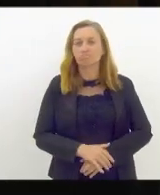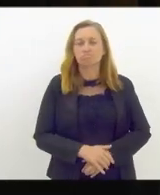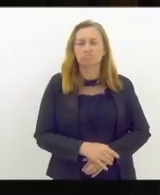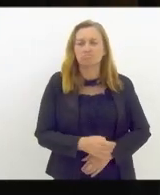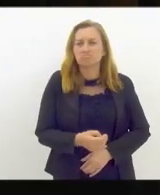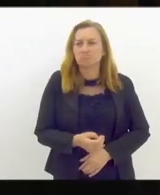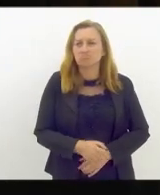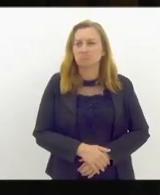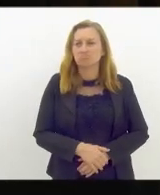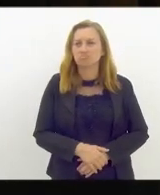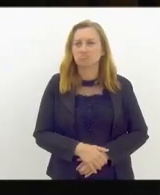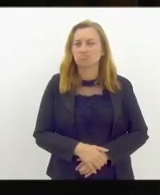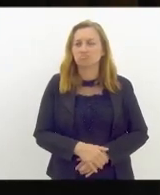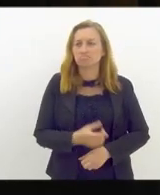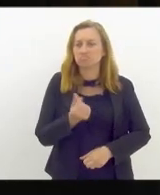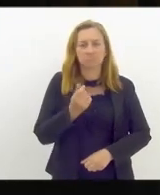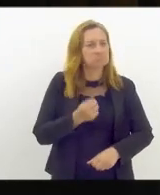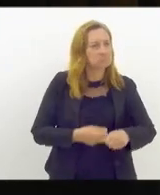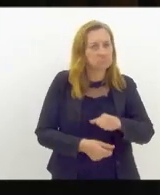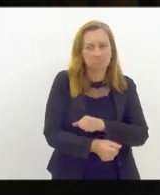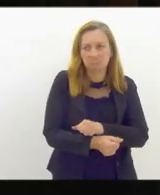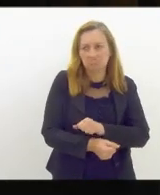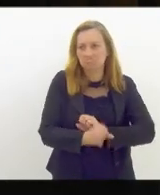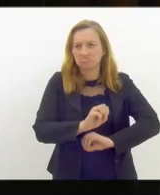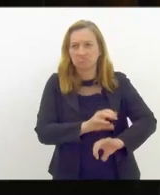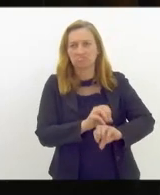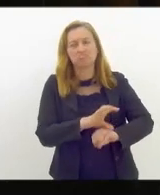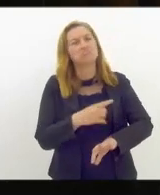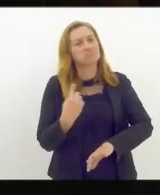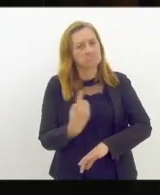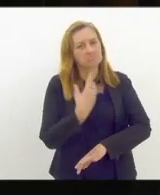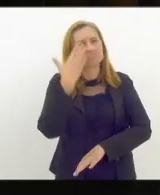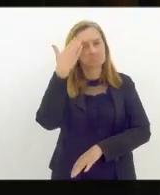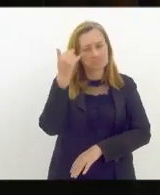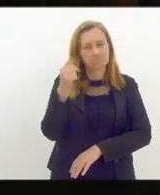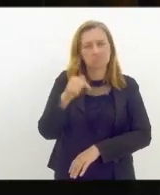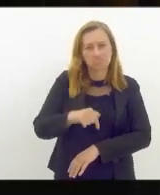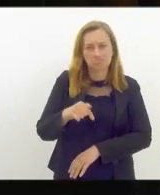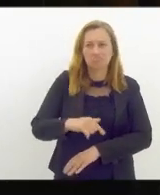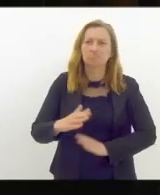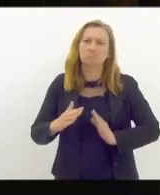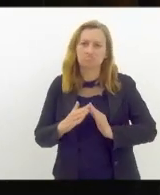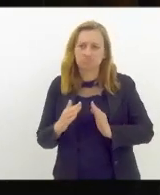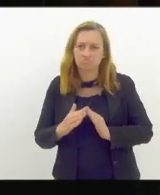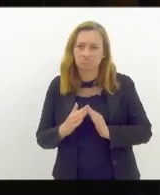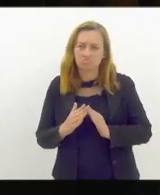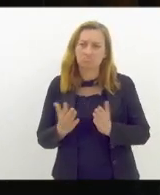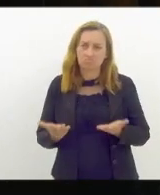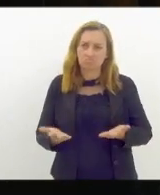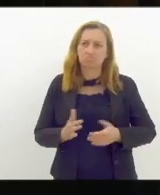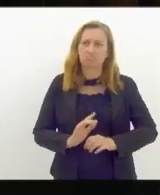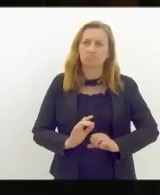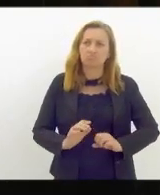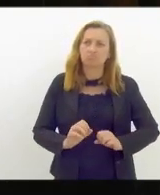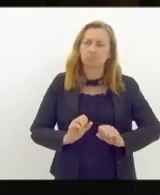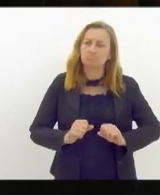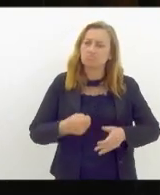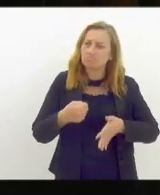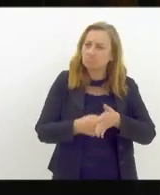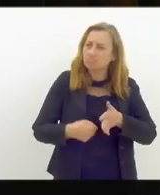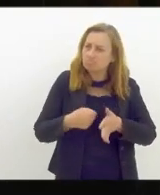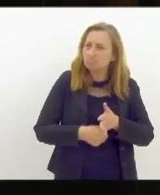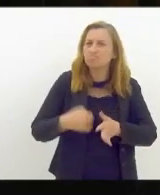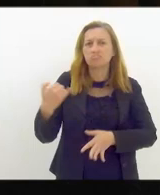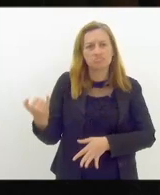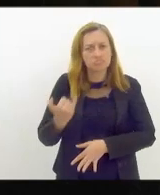pouco investiu em educação, e todos nós já sabemos, aqui essa casa foi um flanco de batalha